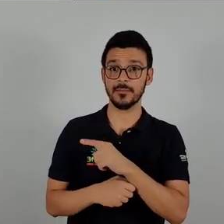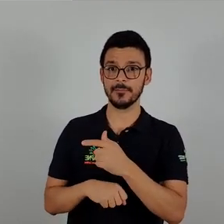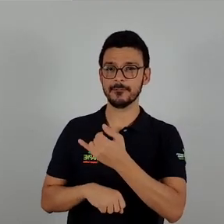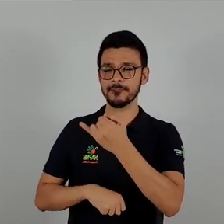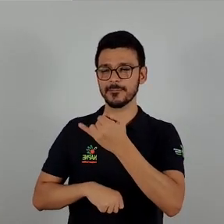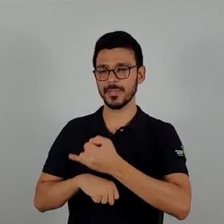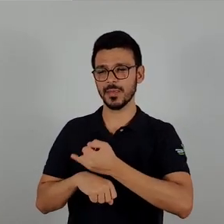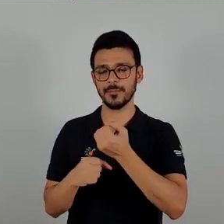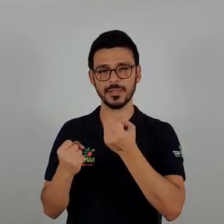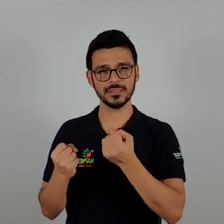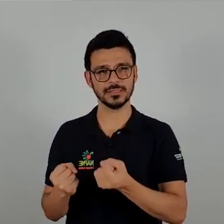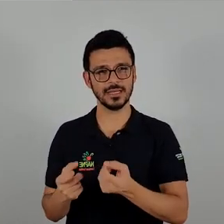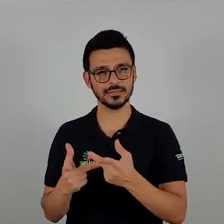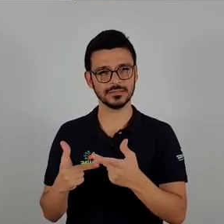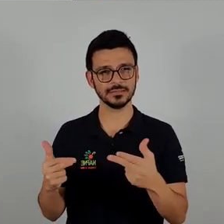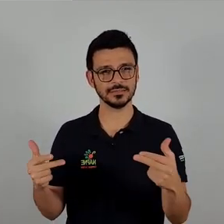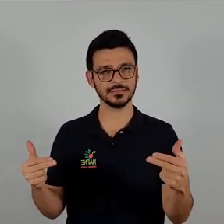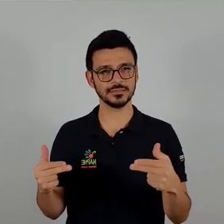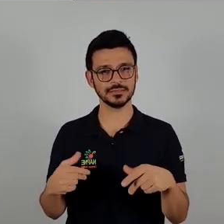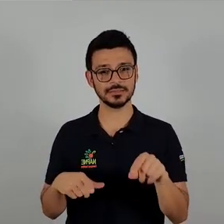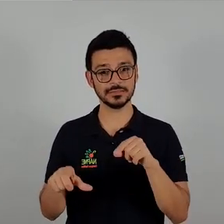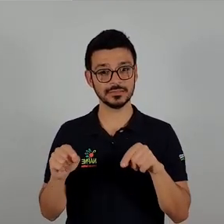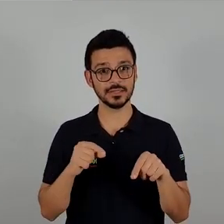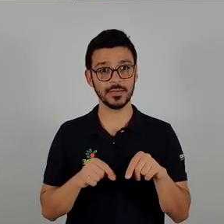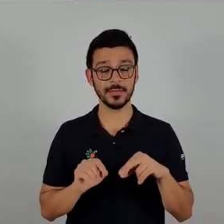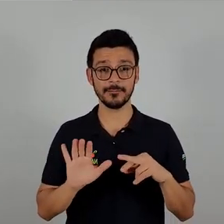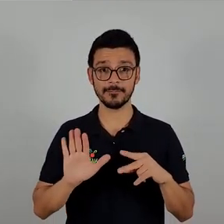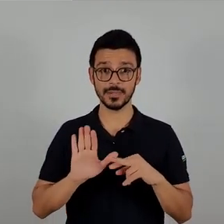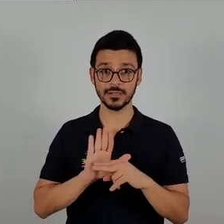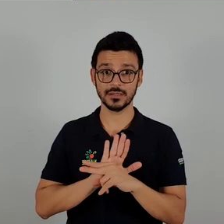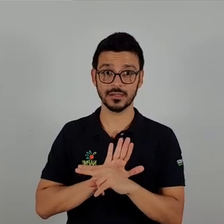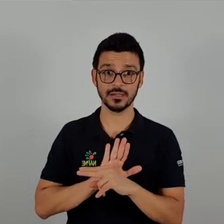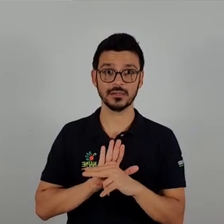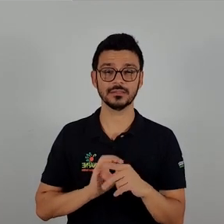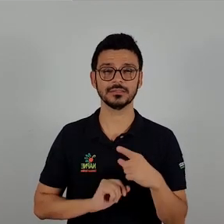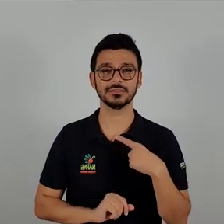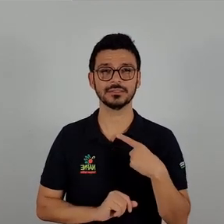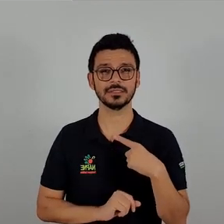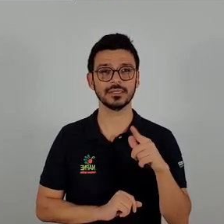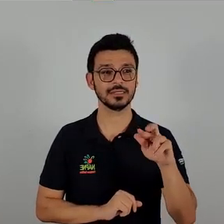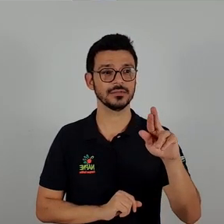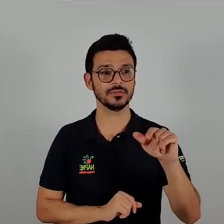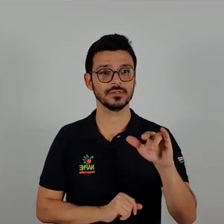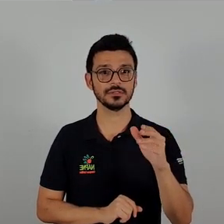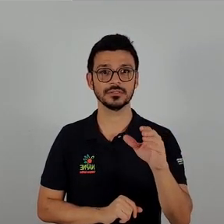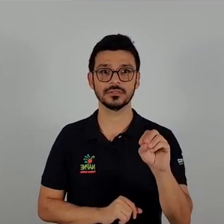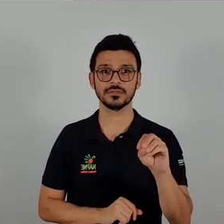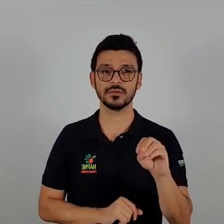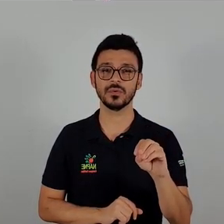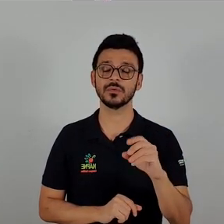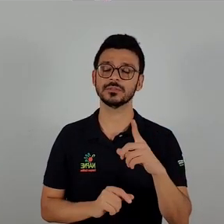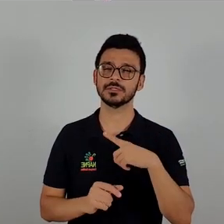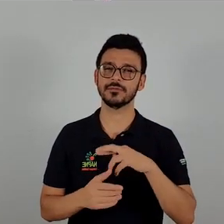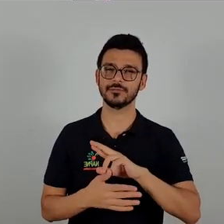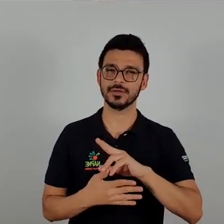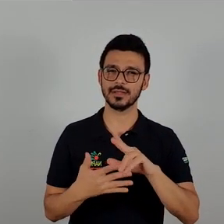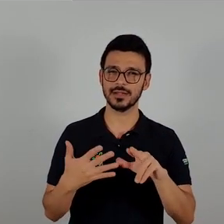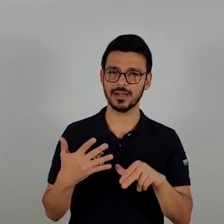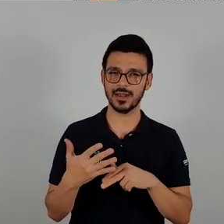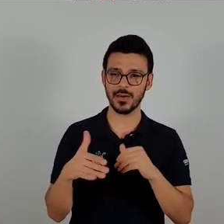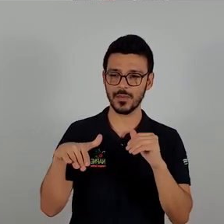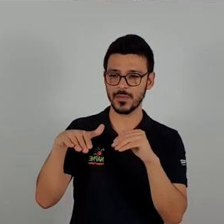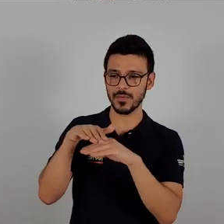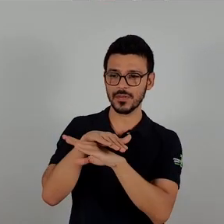novo teste microbiológico para vender. E ainda no controle de qualidade, cuidar com os raios gama por esterilização, que é o que permite com